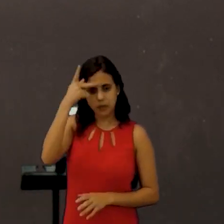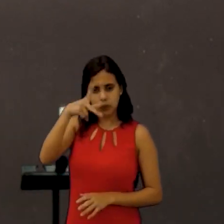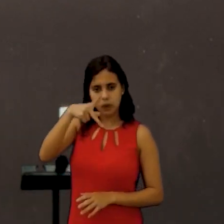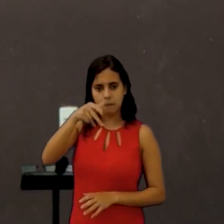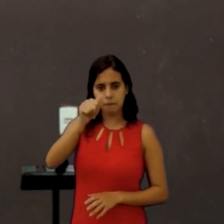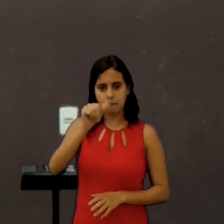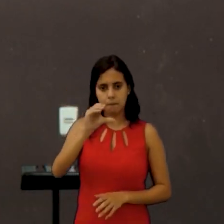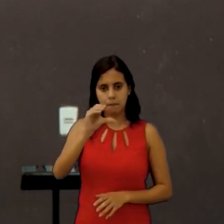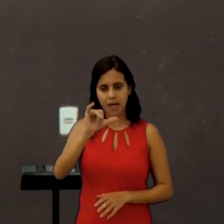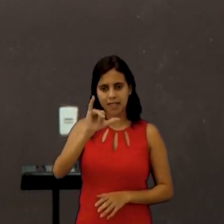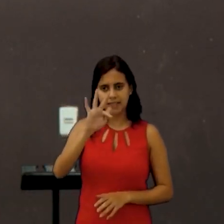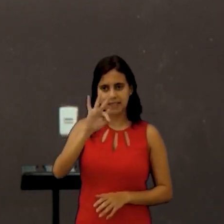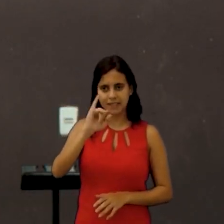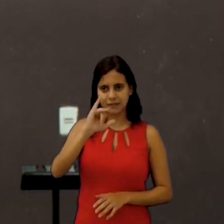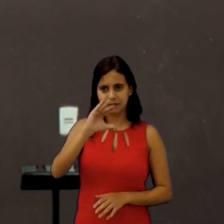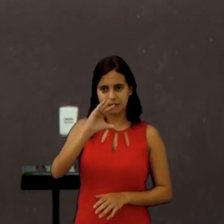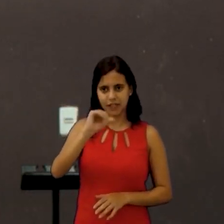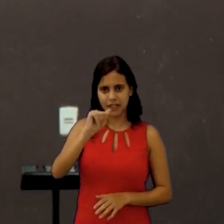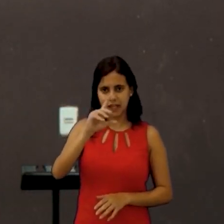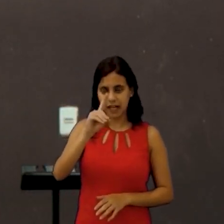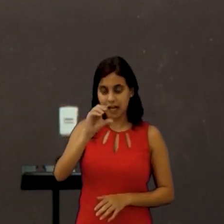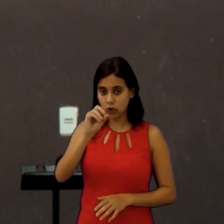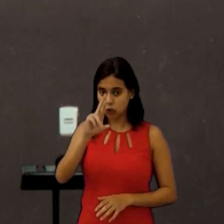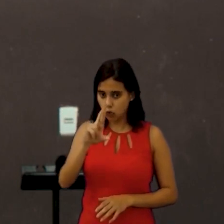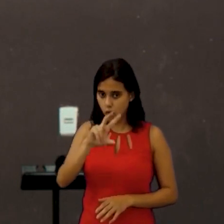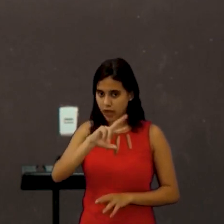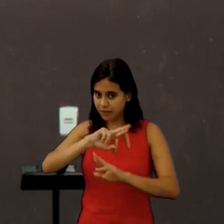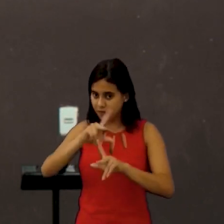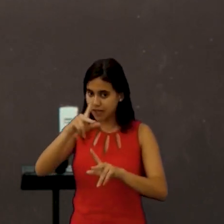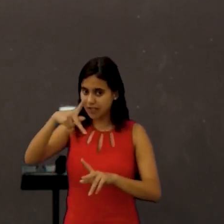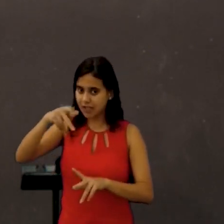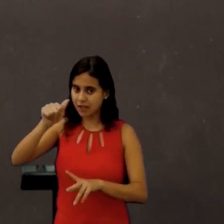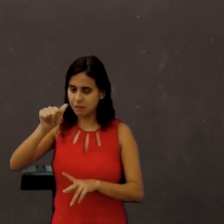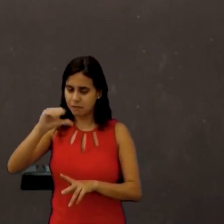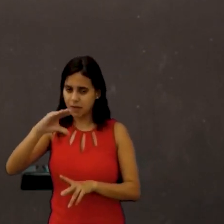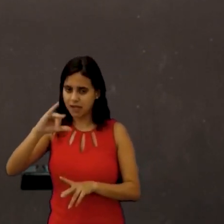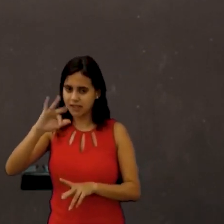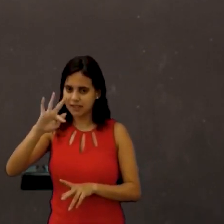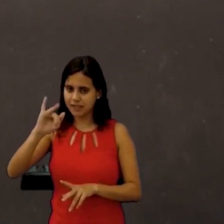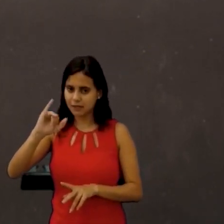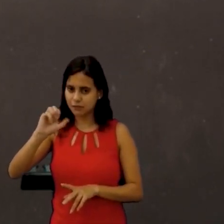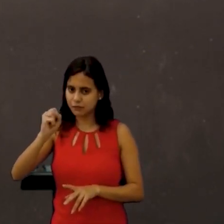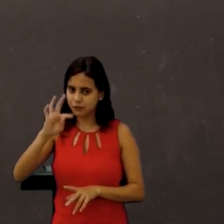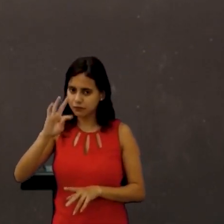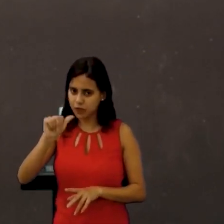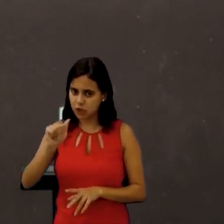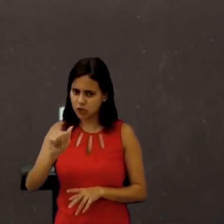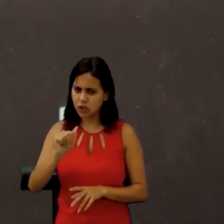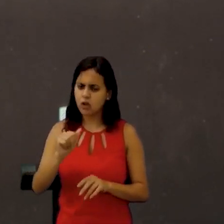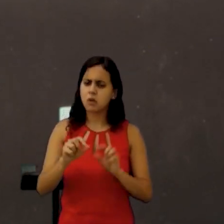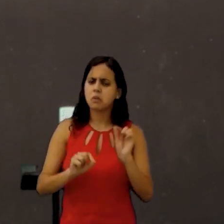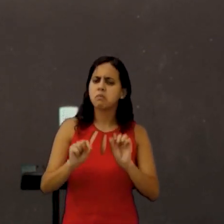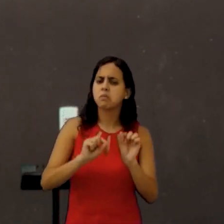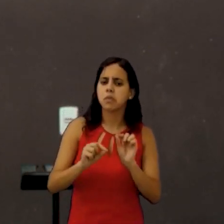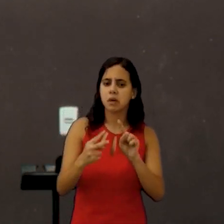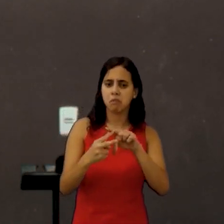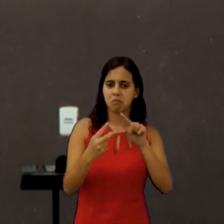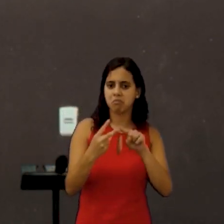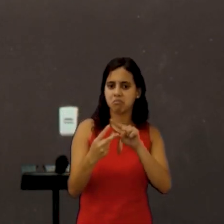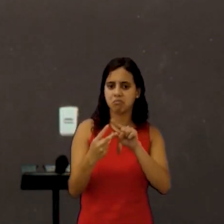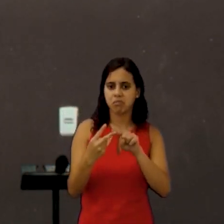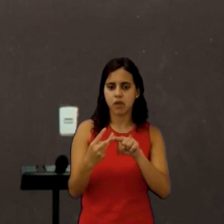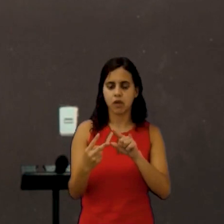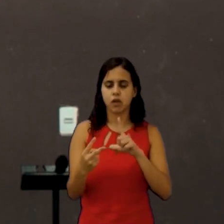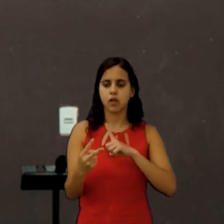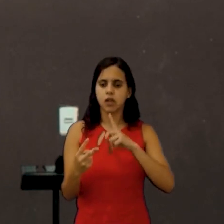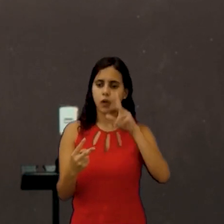é ser pacifista. O que é pacifista? Eu quero aqui fazer a citação, um resumo, de um pensamento